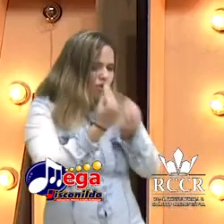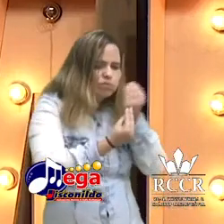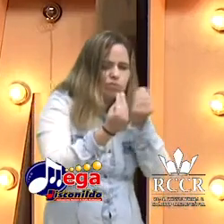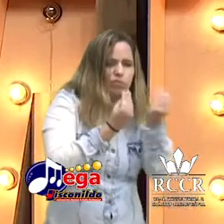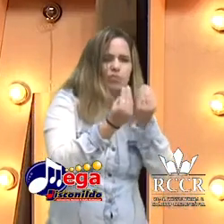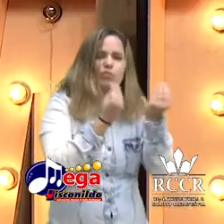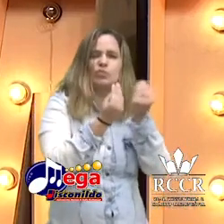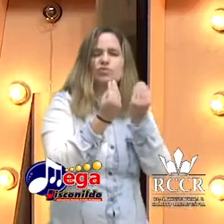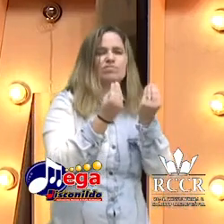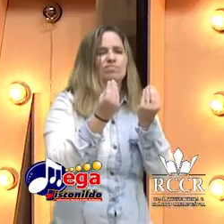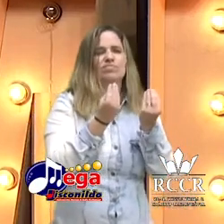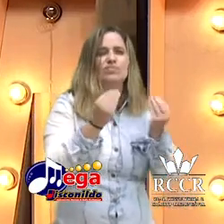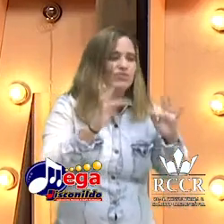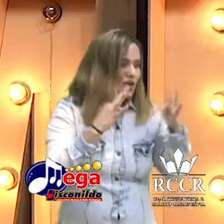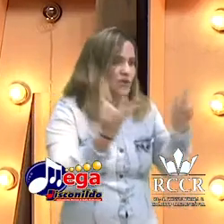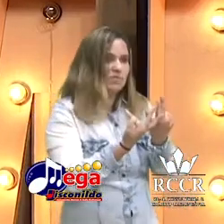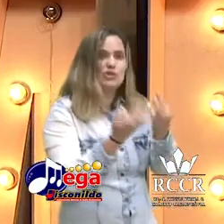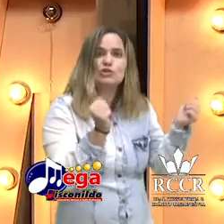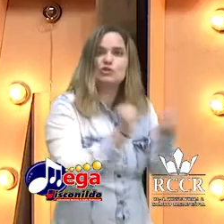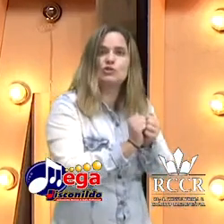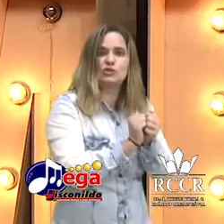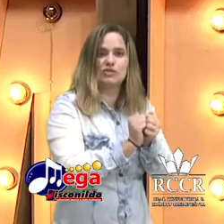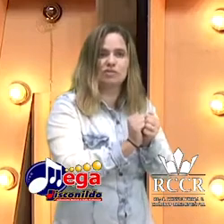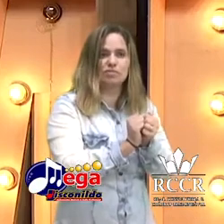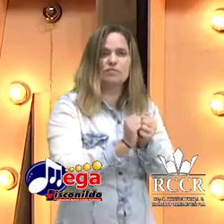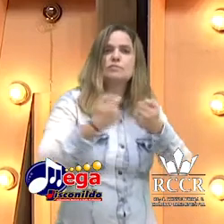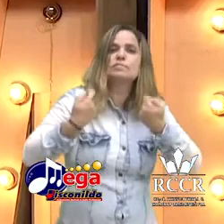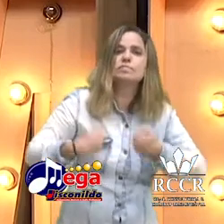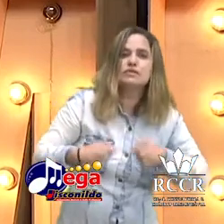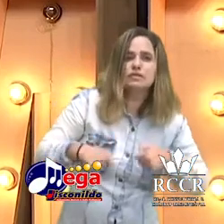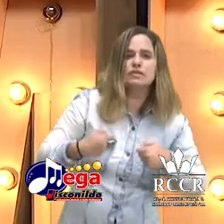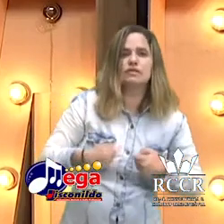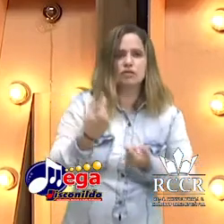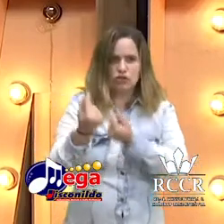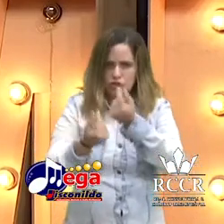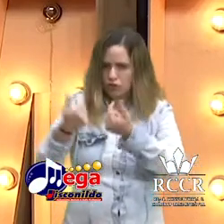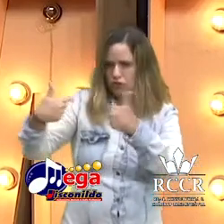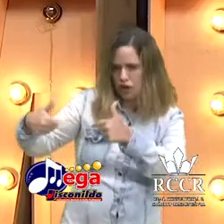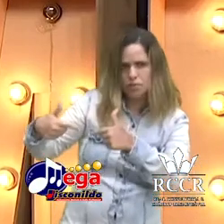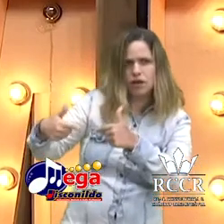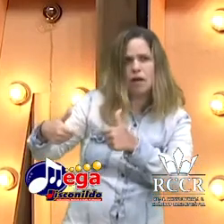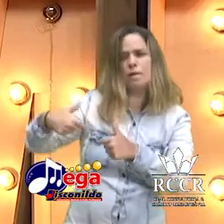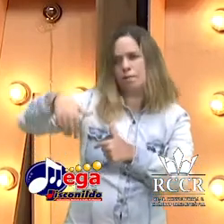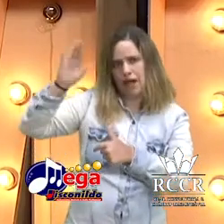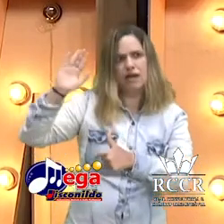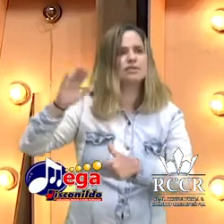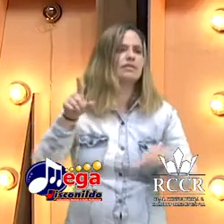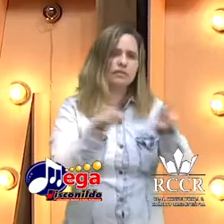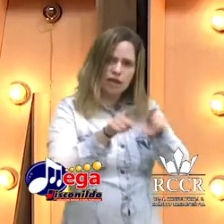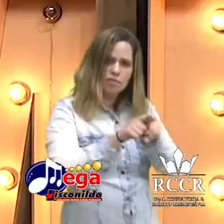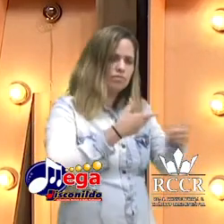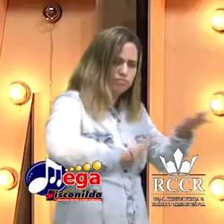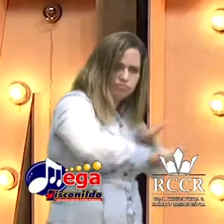Não, tem que ser em família. Tem que ganhar mais, usufruir mais. Na família, momento de